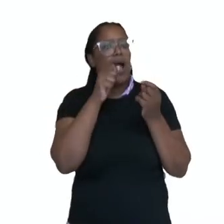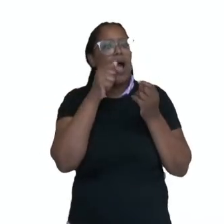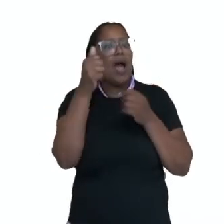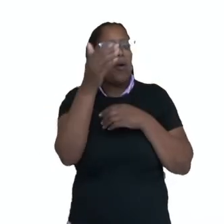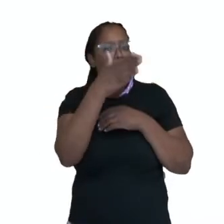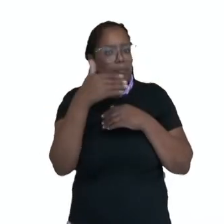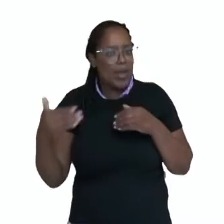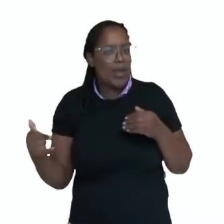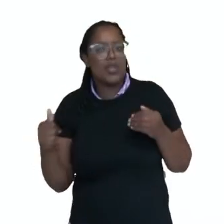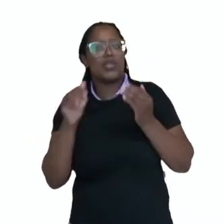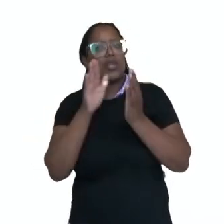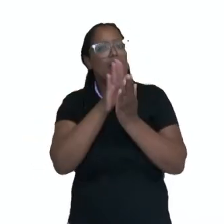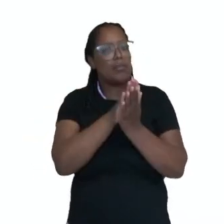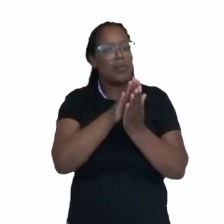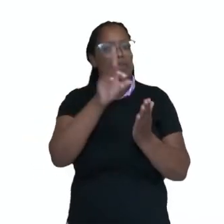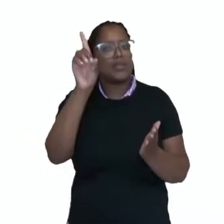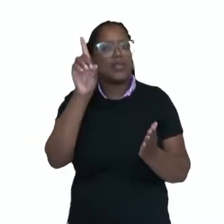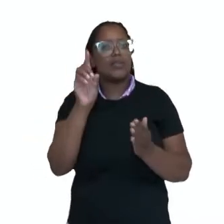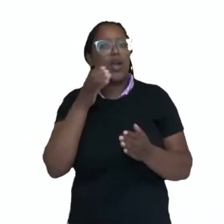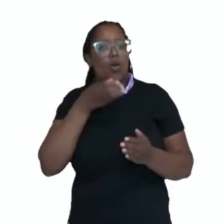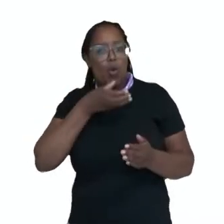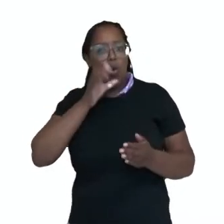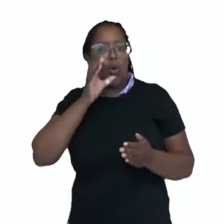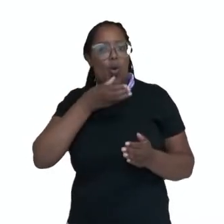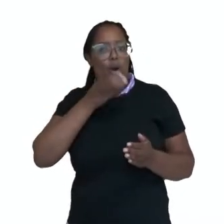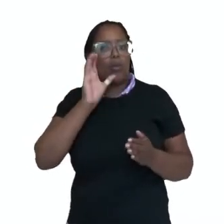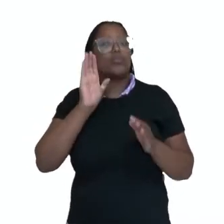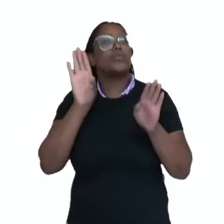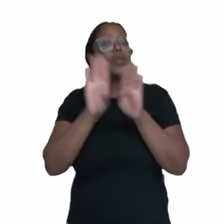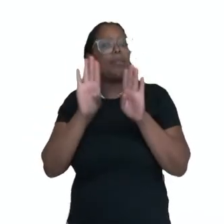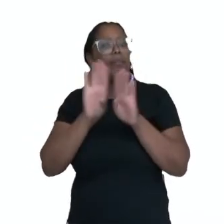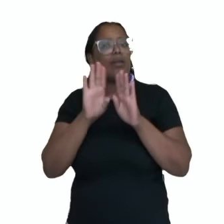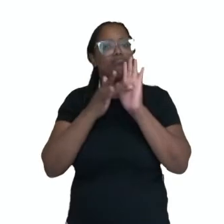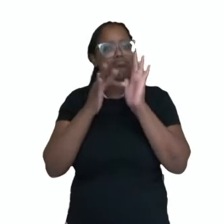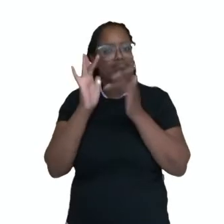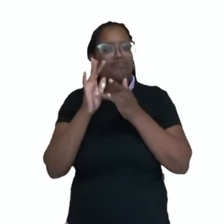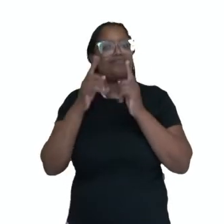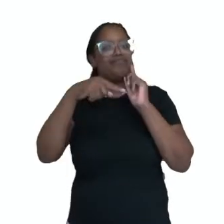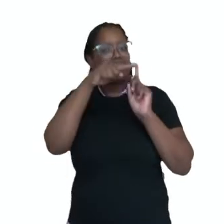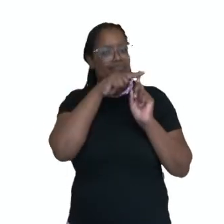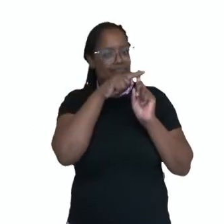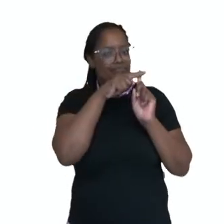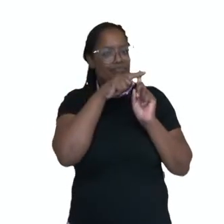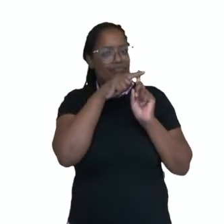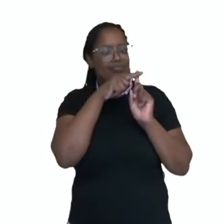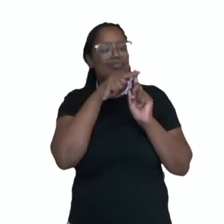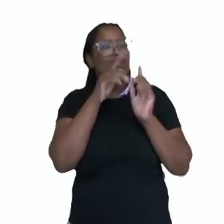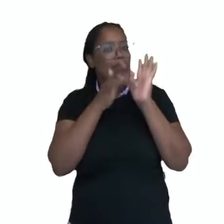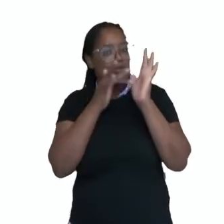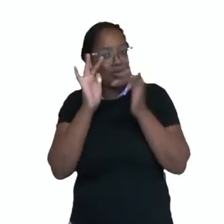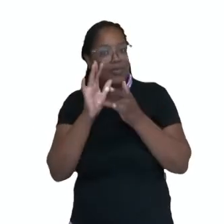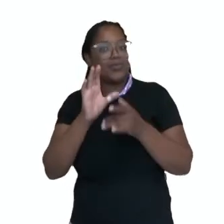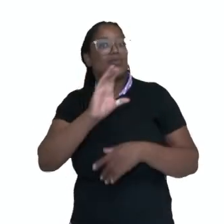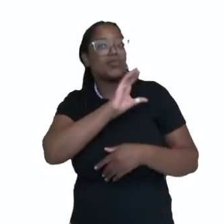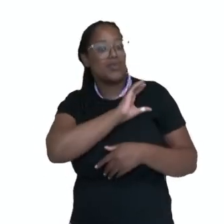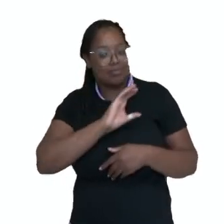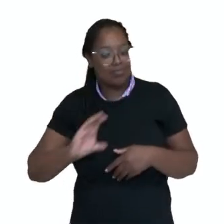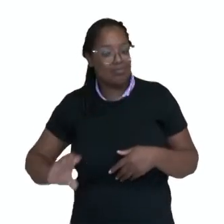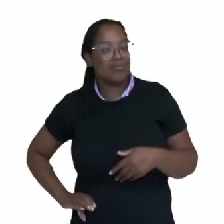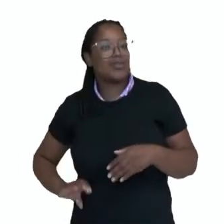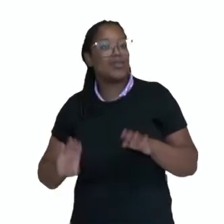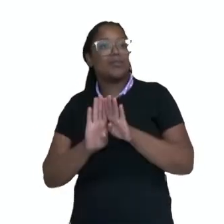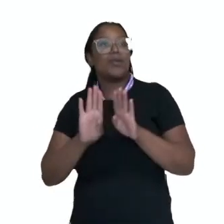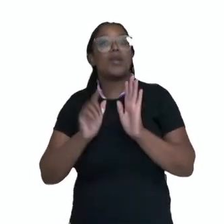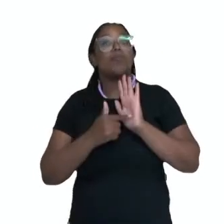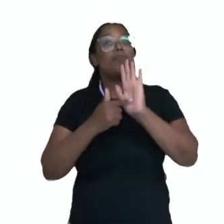a igreja, o cálice e o próprio Cristo. Então veja, ali do lado nós vemos vários símbolos sagrados, né? A